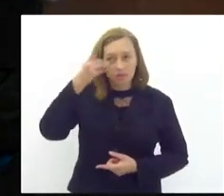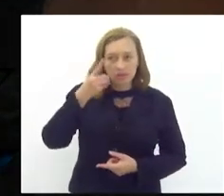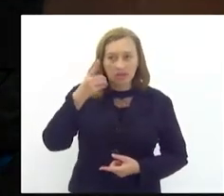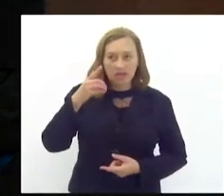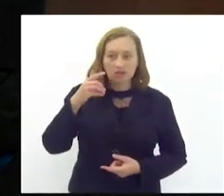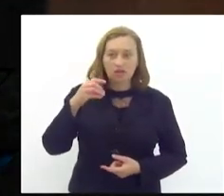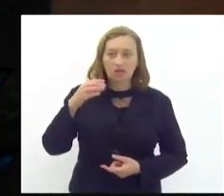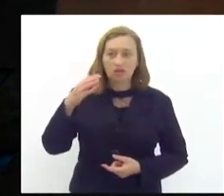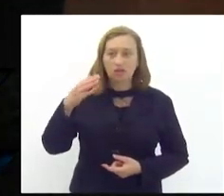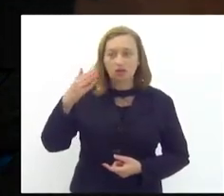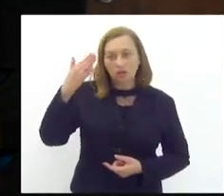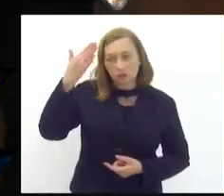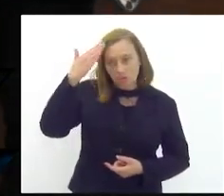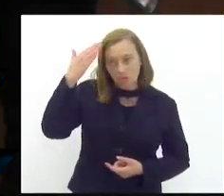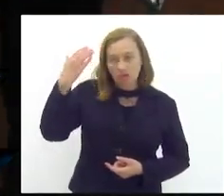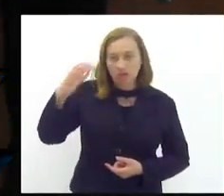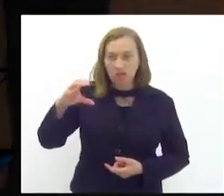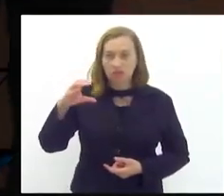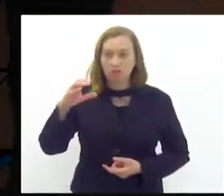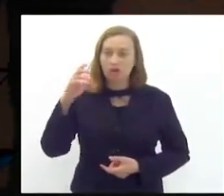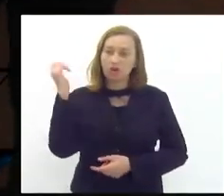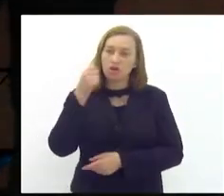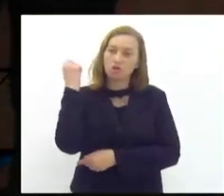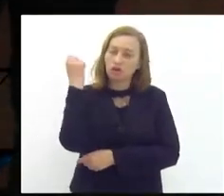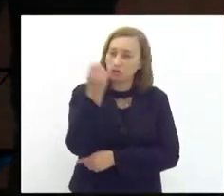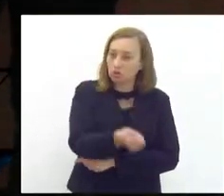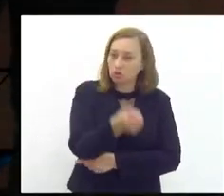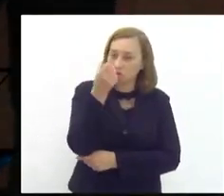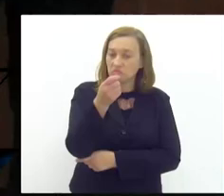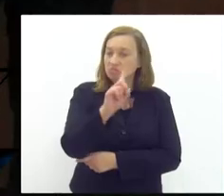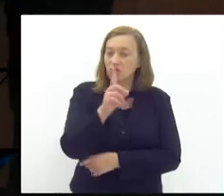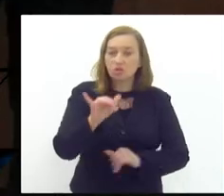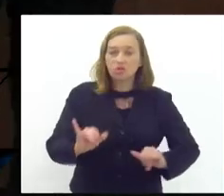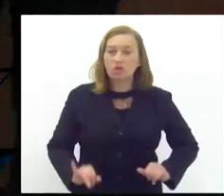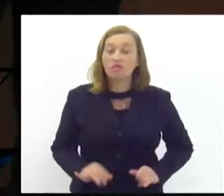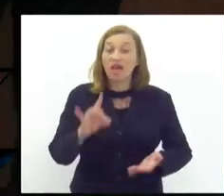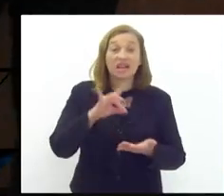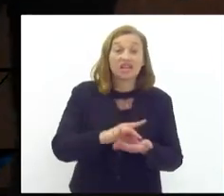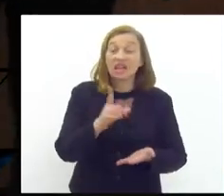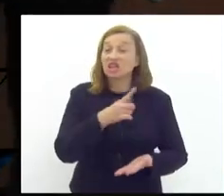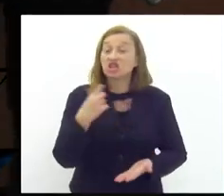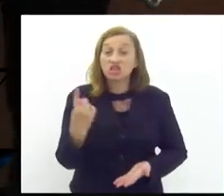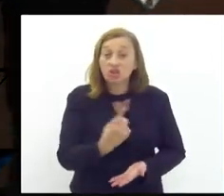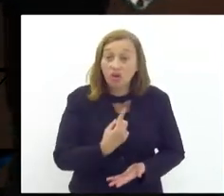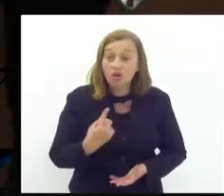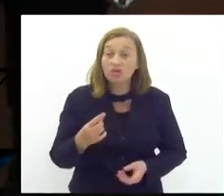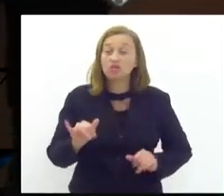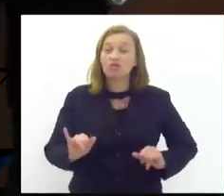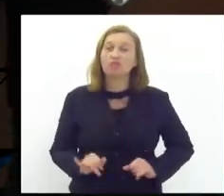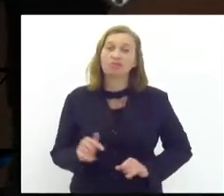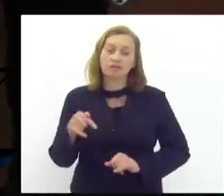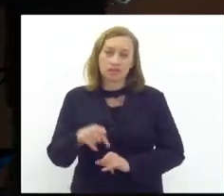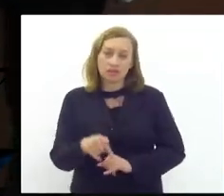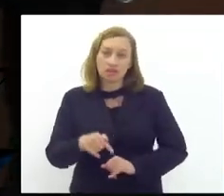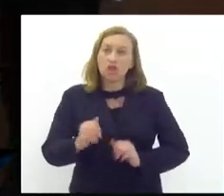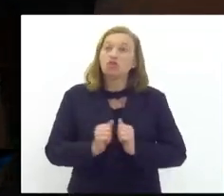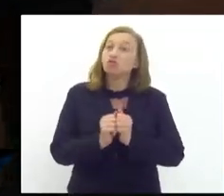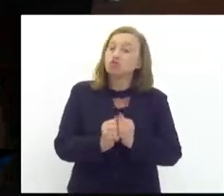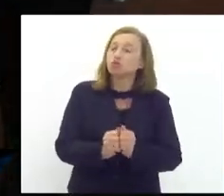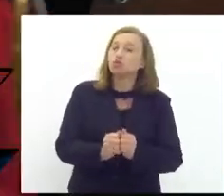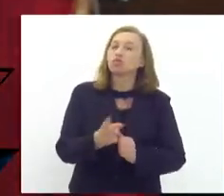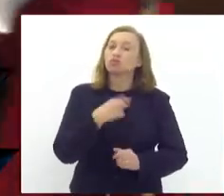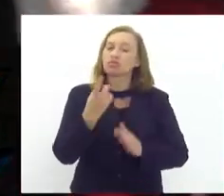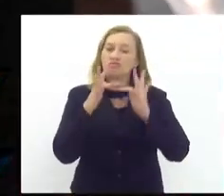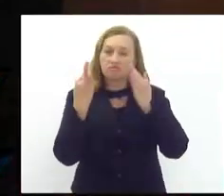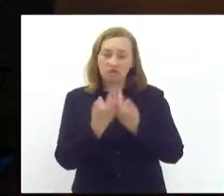de Curitiba do Rio Grande do Sul não sofre a realidade que nós deputados sofremos aqui junto com os